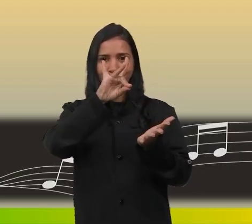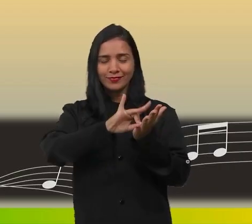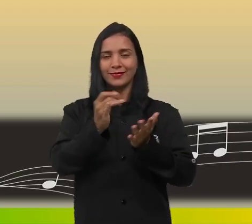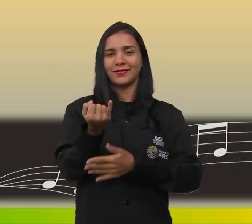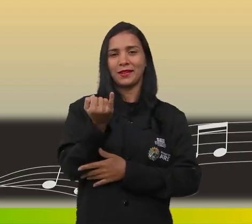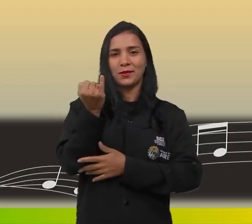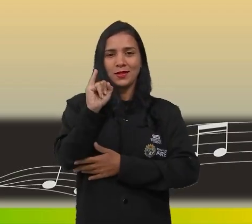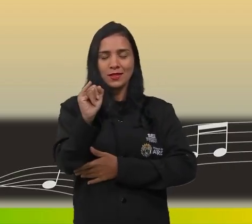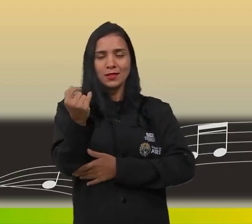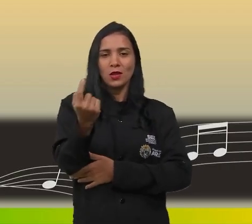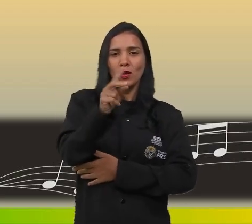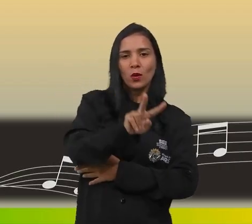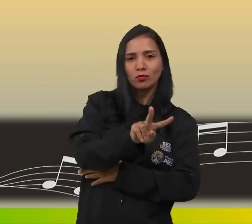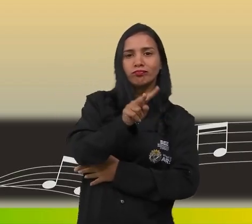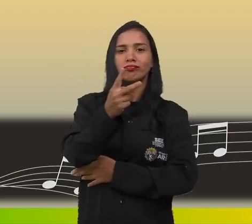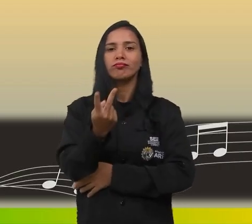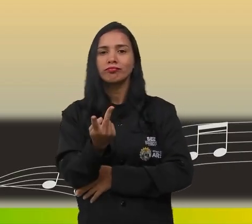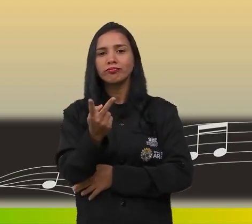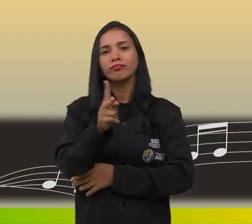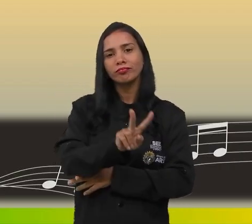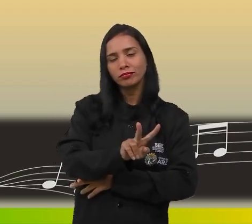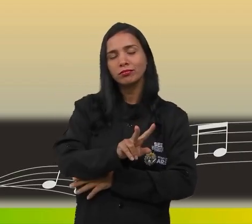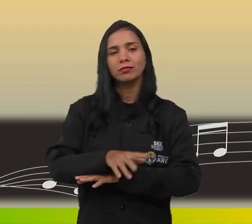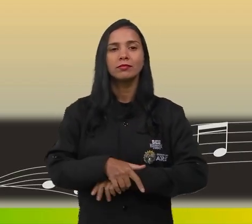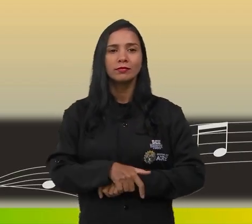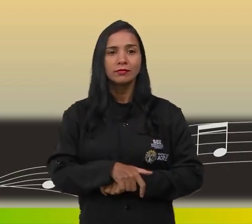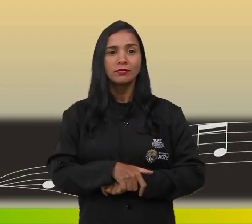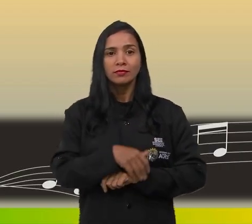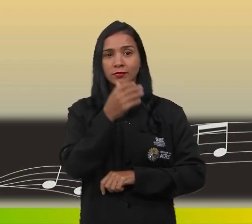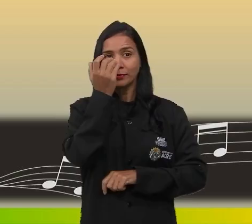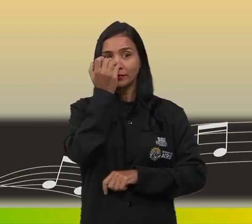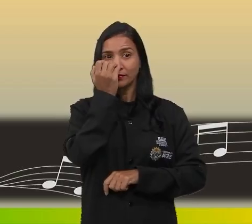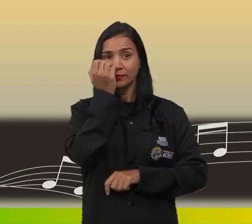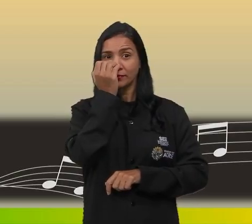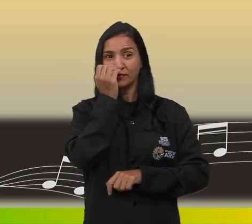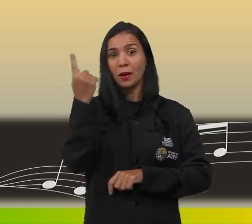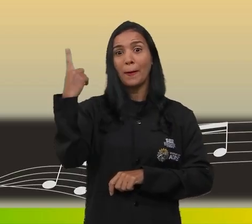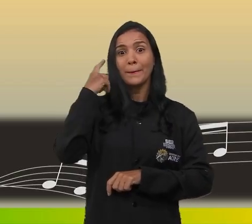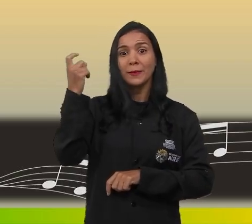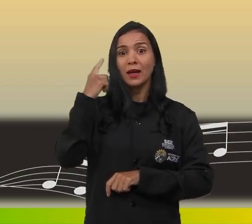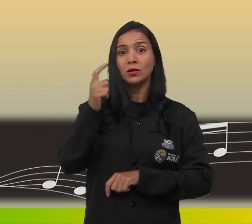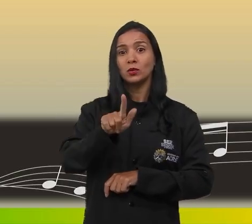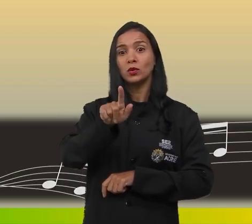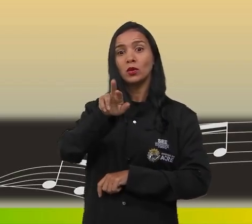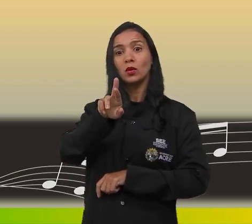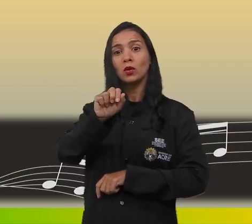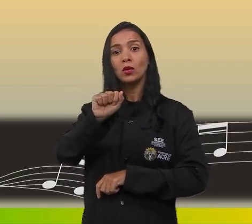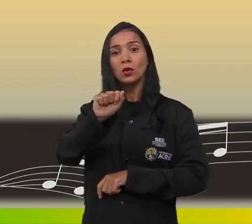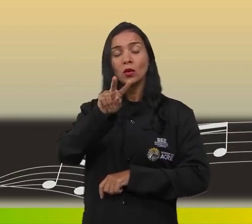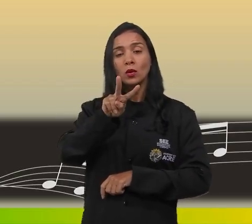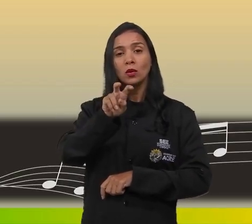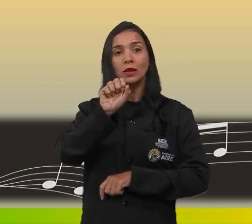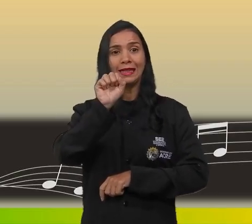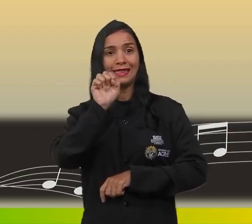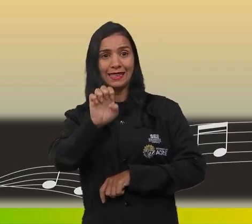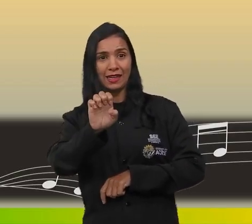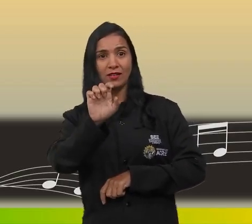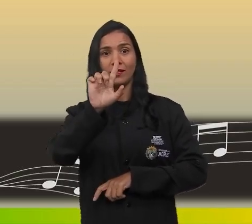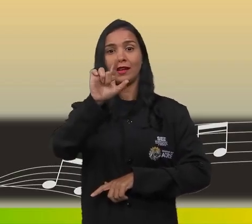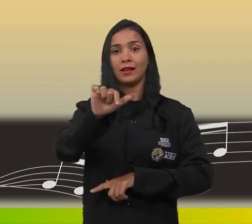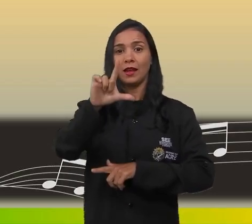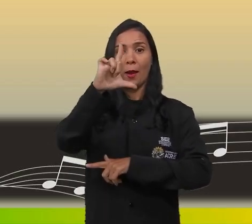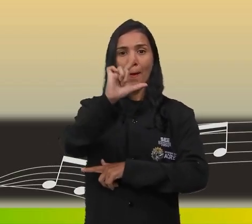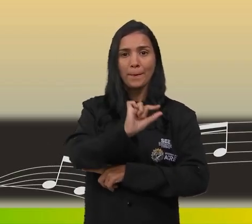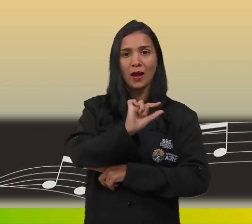suas vibrações. Sons graves, como o rugido de um leão, ou as notas de um